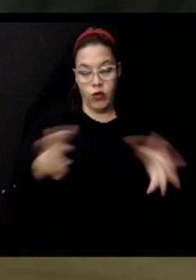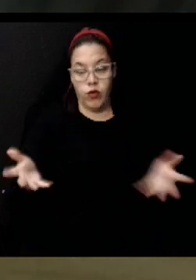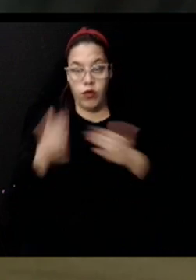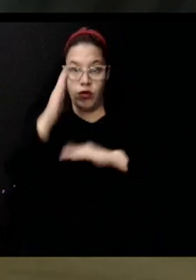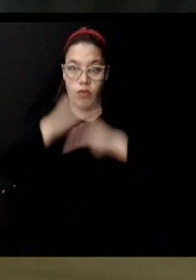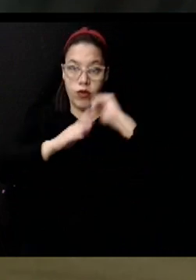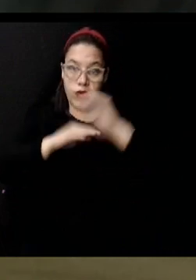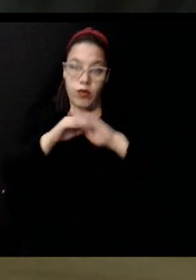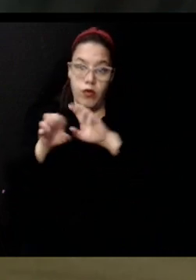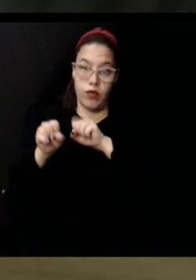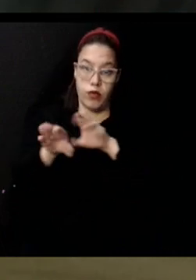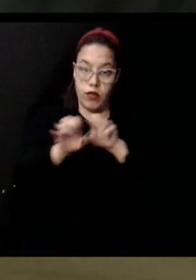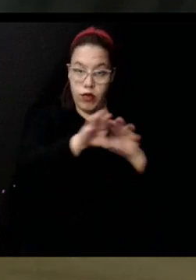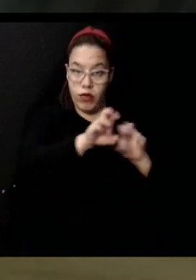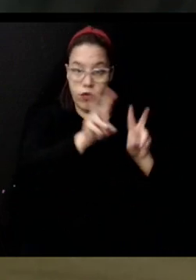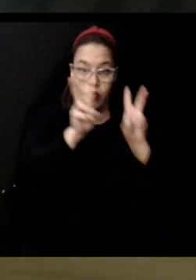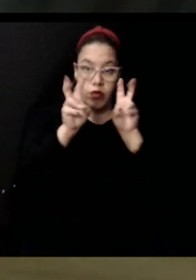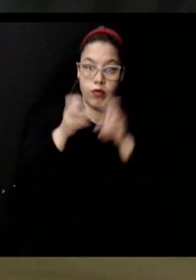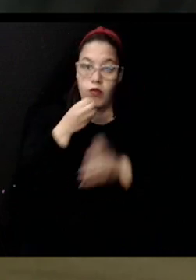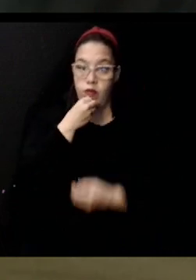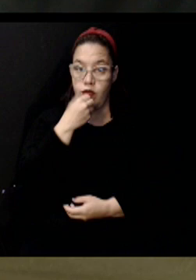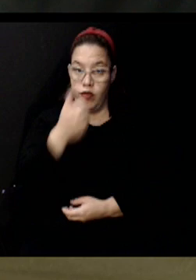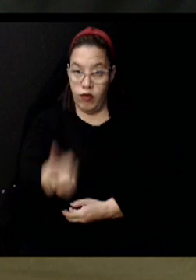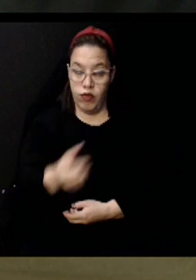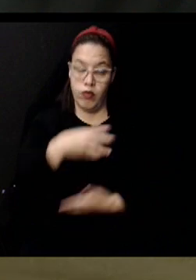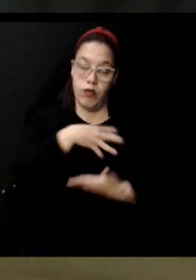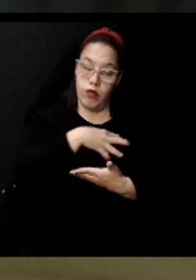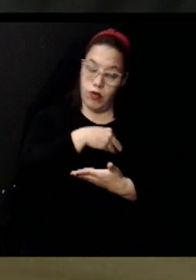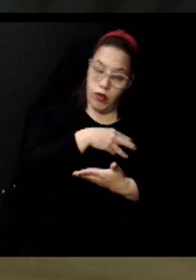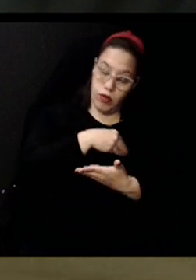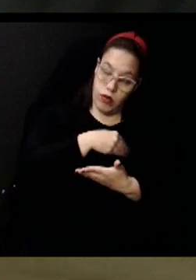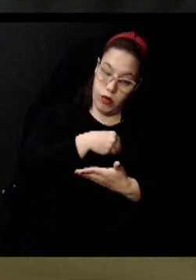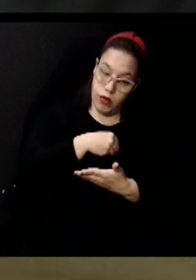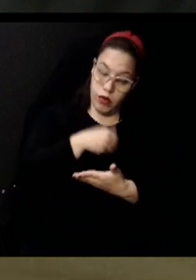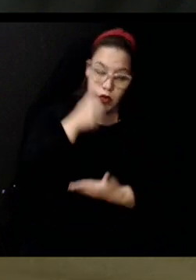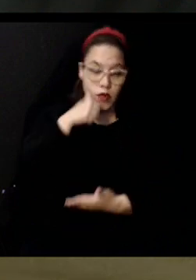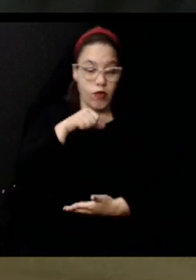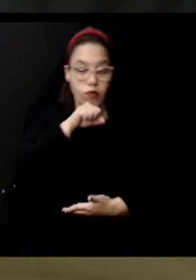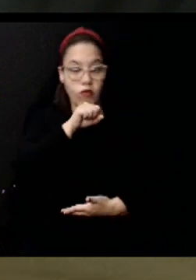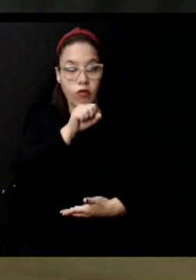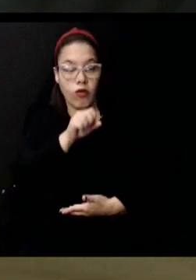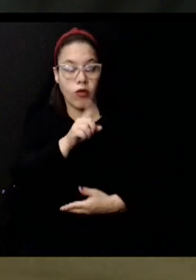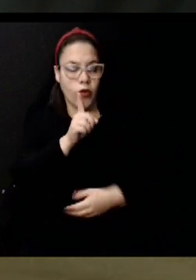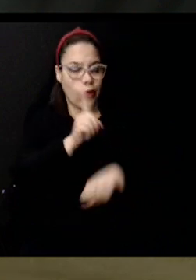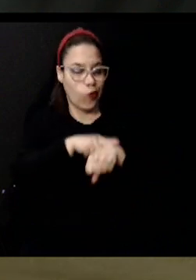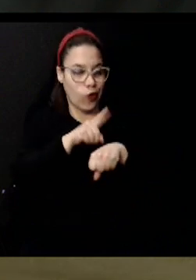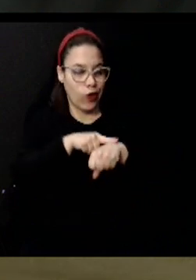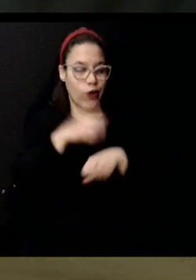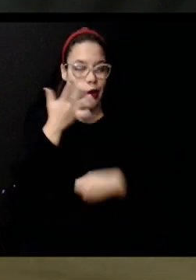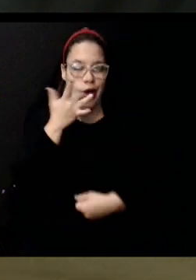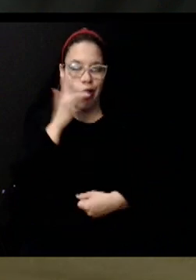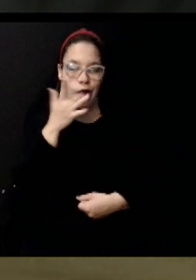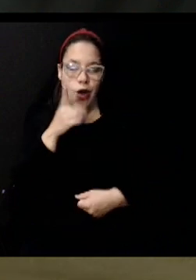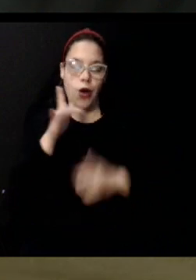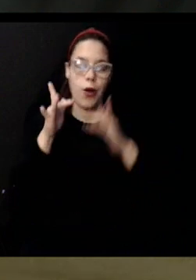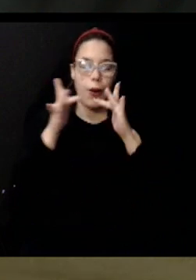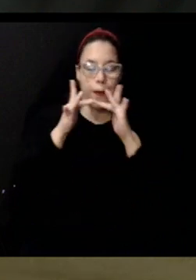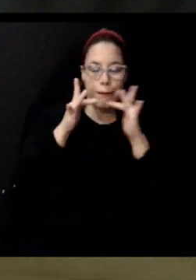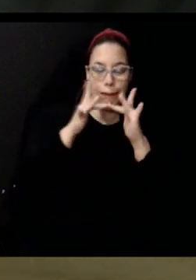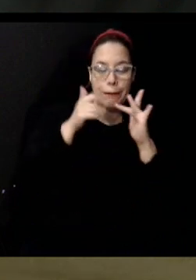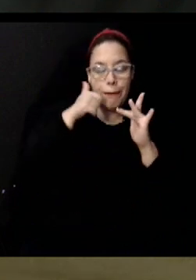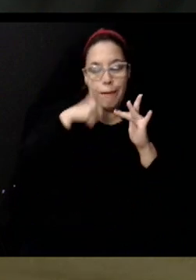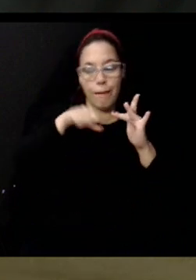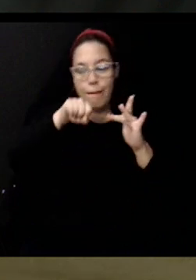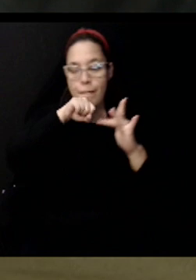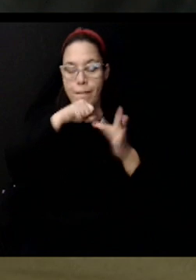educativas sobre os benefícios do leite materno e da chamada Hora de Ouro, o primeiro contato entre mãe e bebê